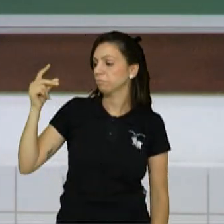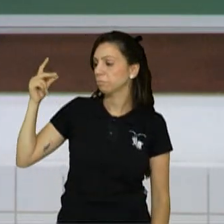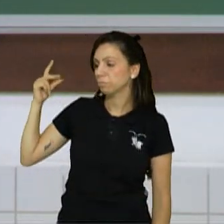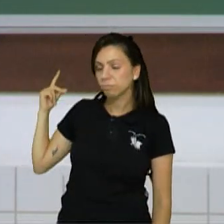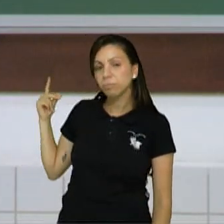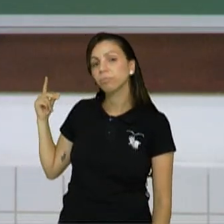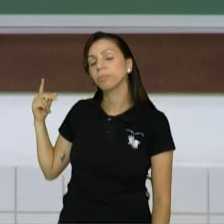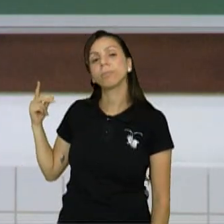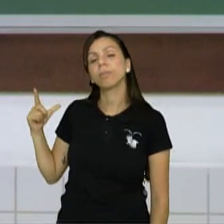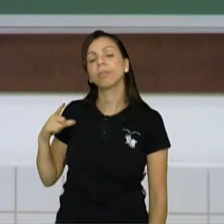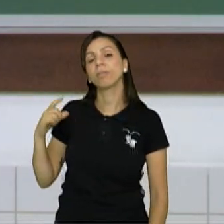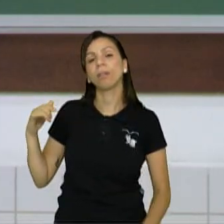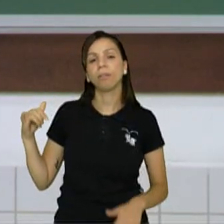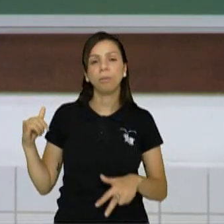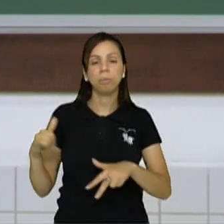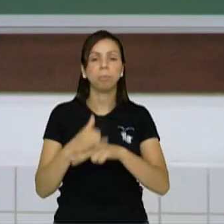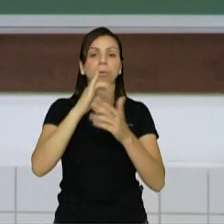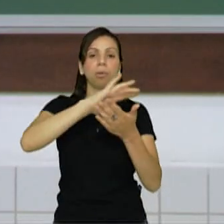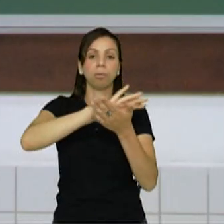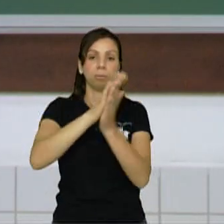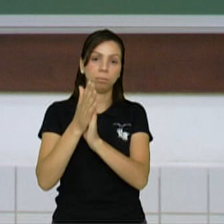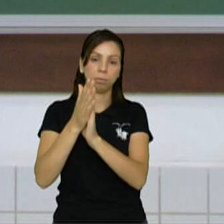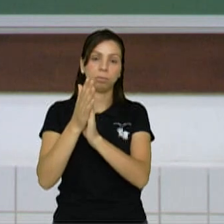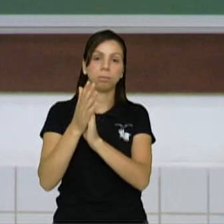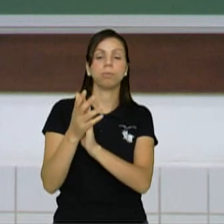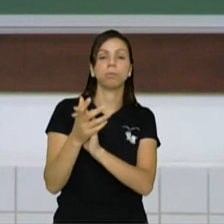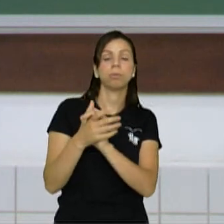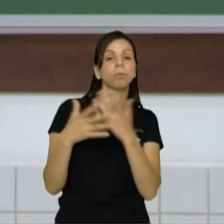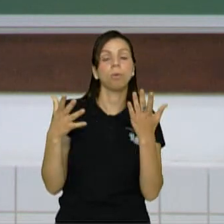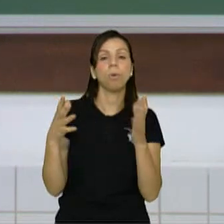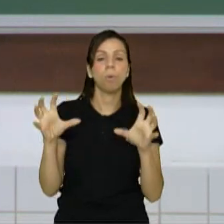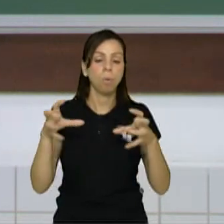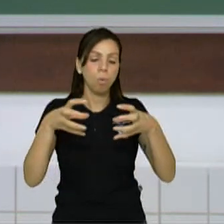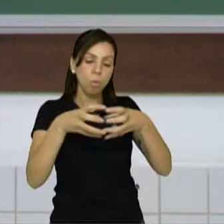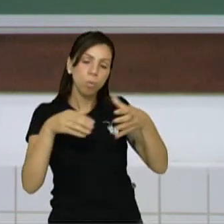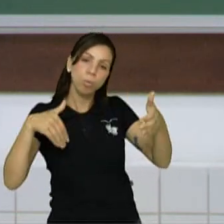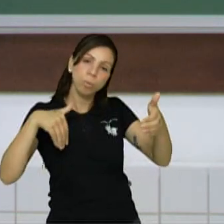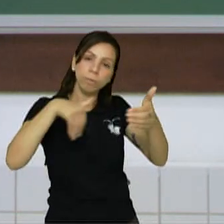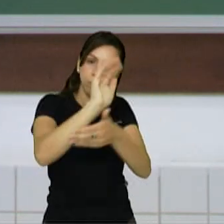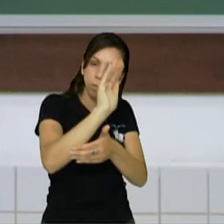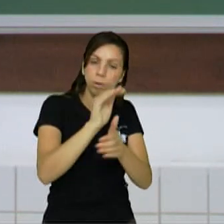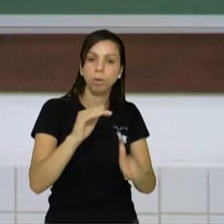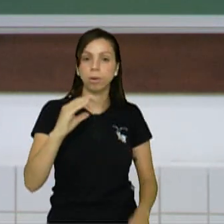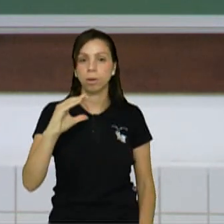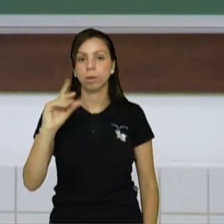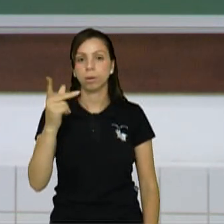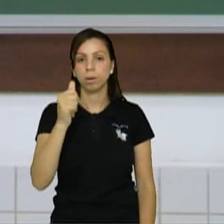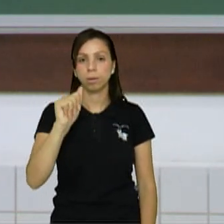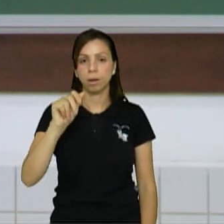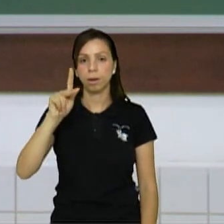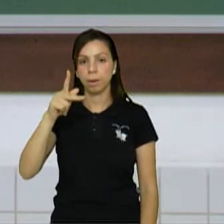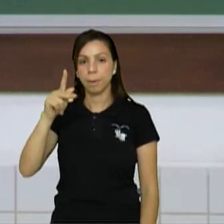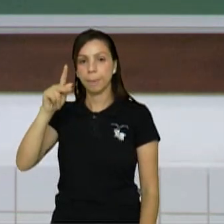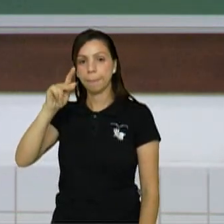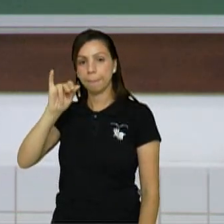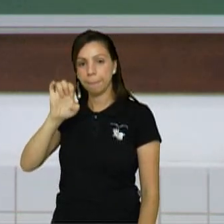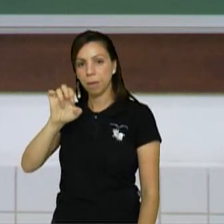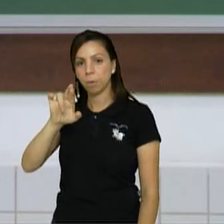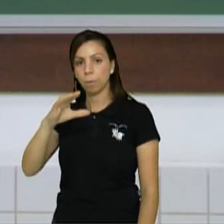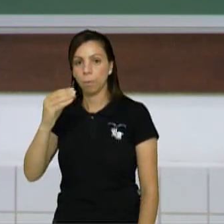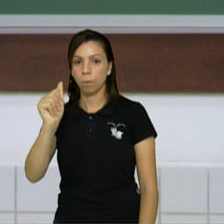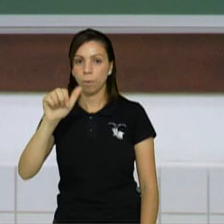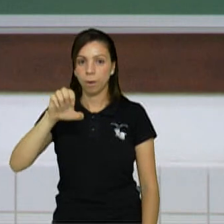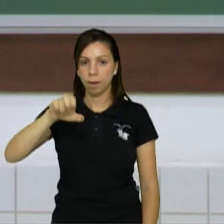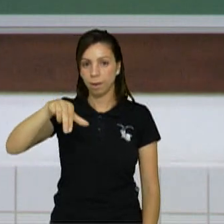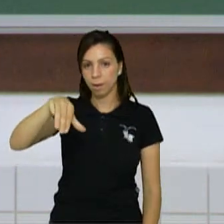ocorreu uma tragédia com um time de futebol, a Chapecoense. Caiu o avião na Colômbia e morreram várias